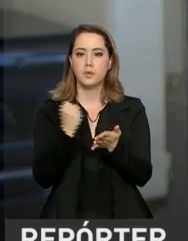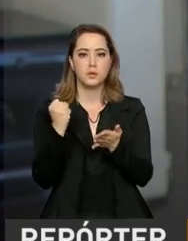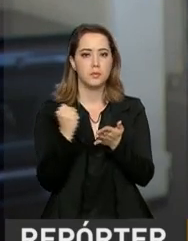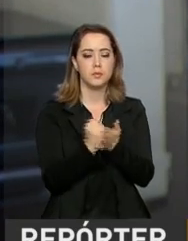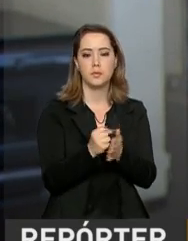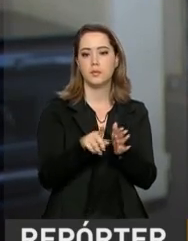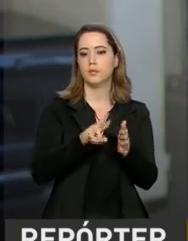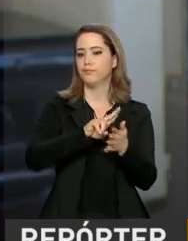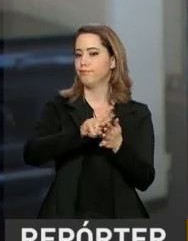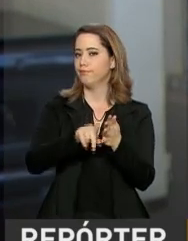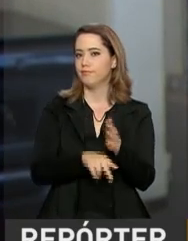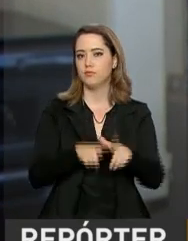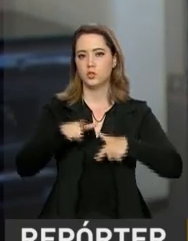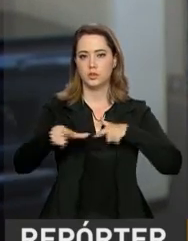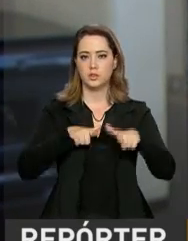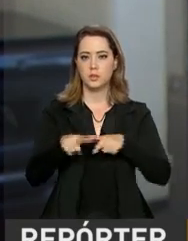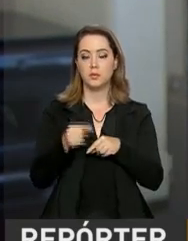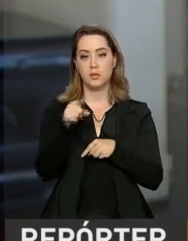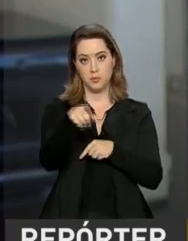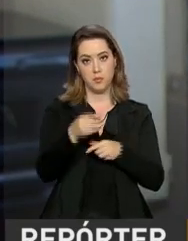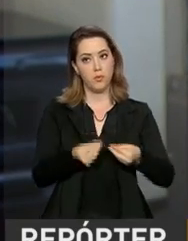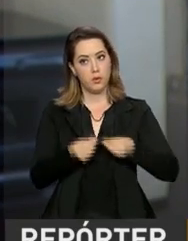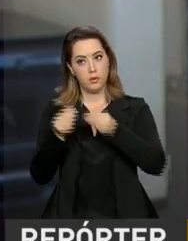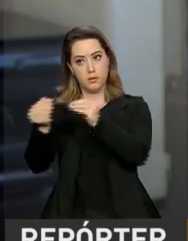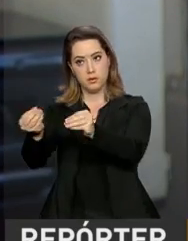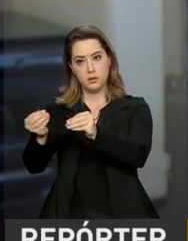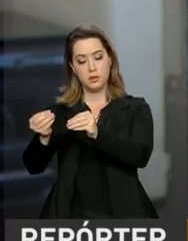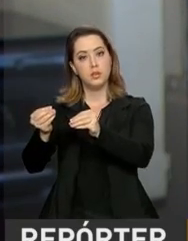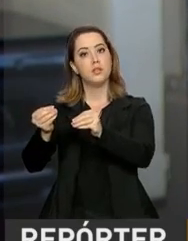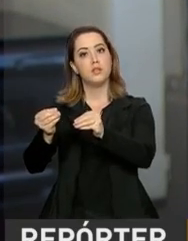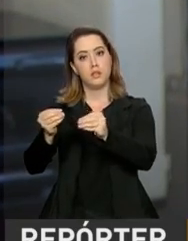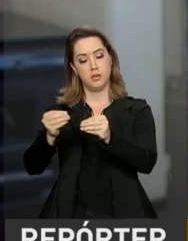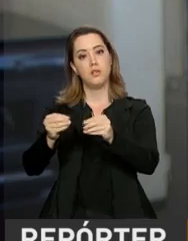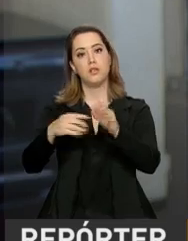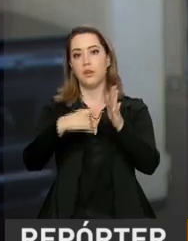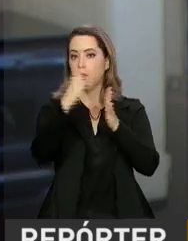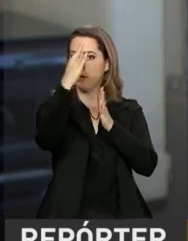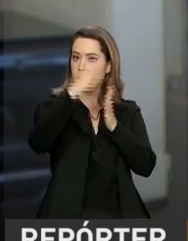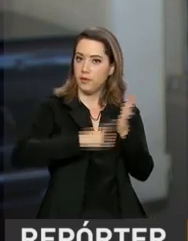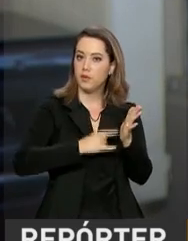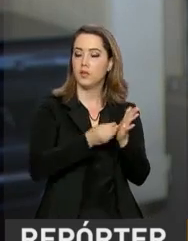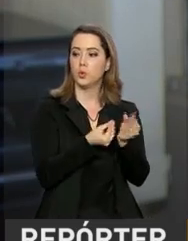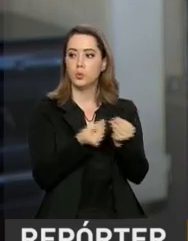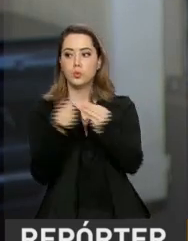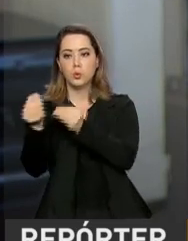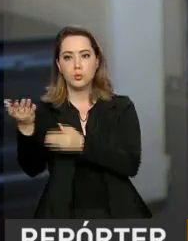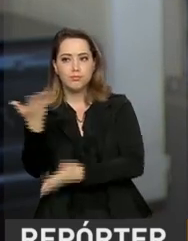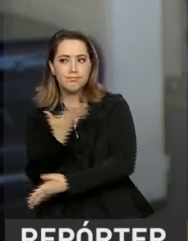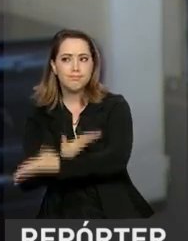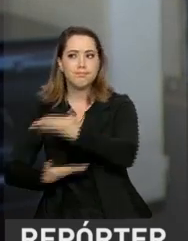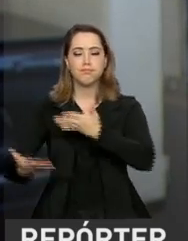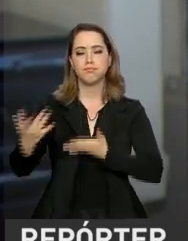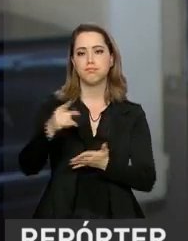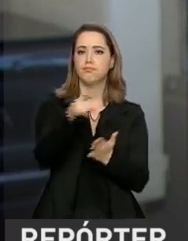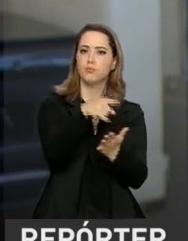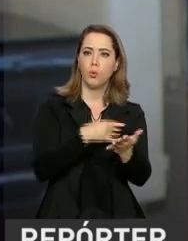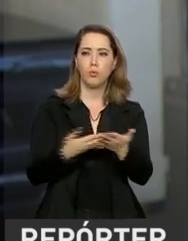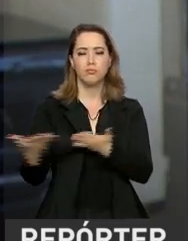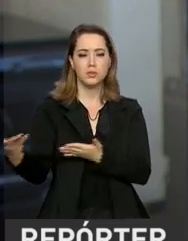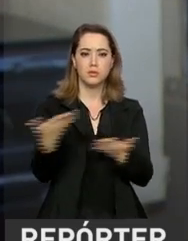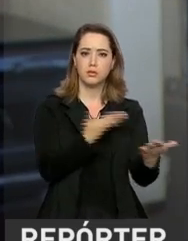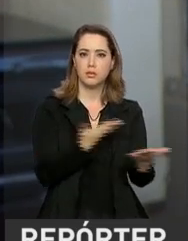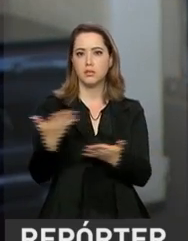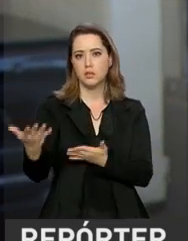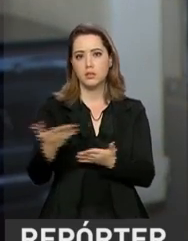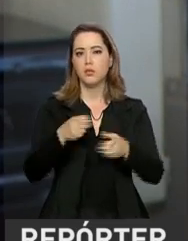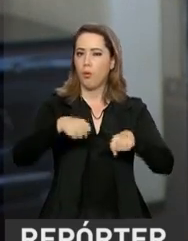vai levar documentos para os nossos mantenedores é o que busca documentos dos nossos mantenedores